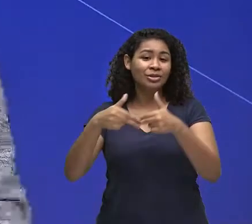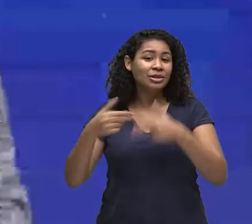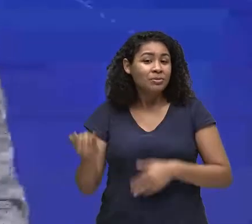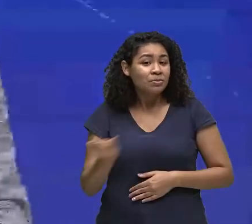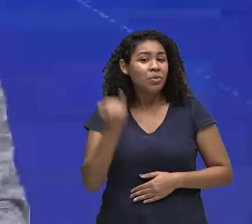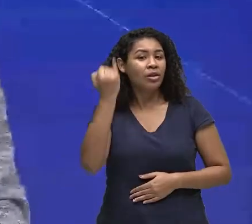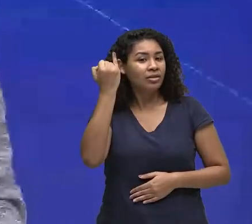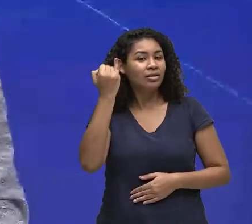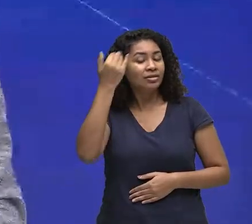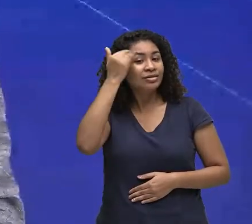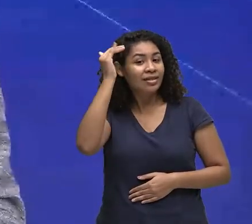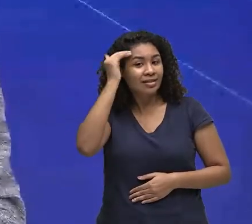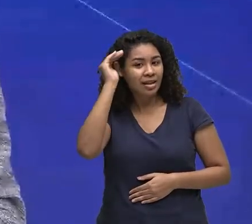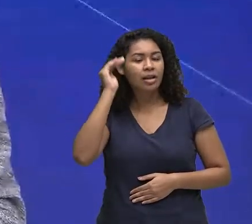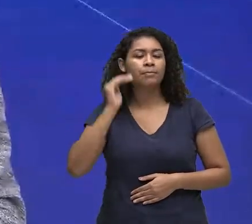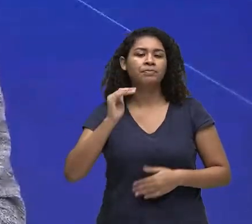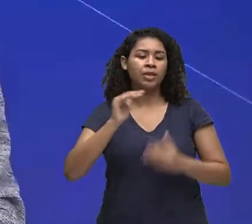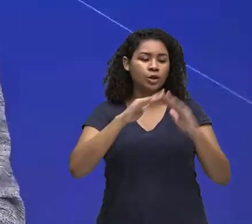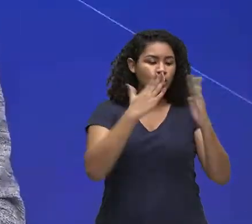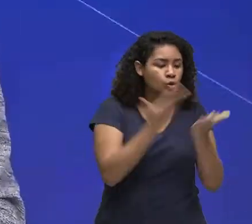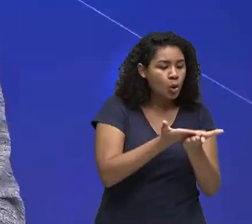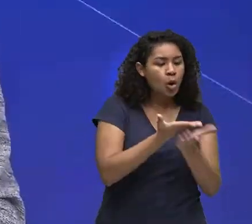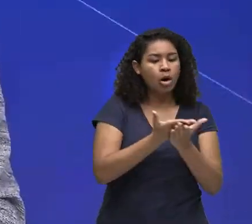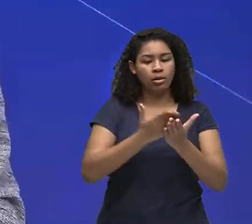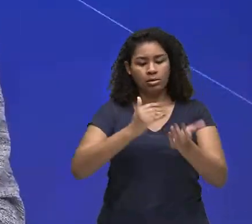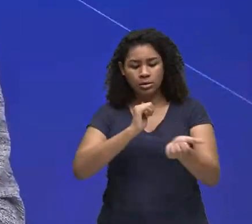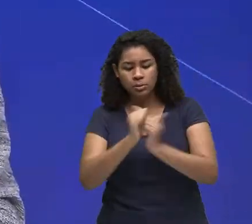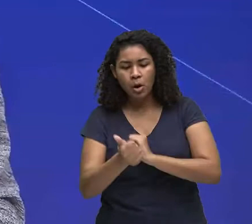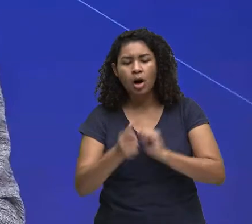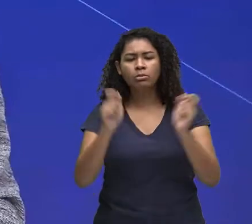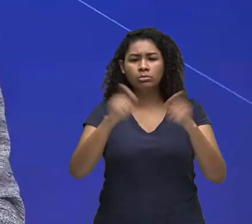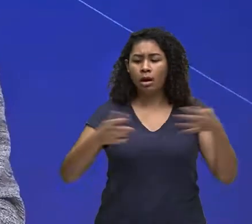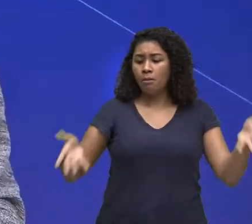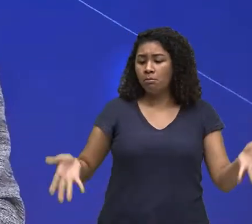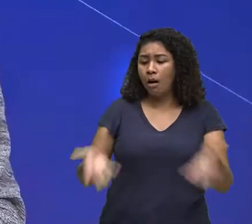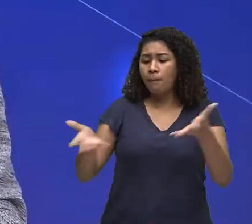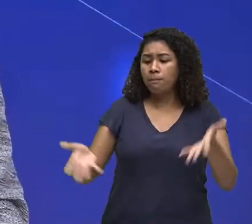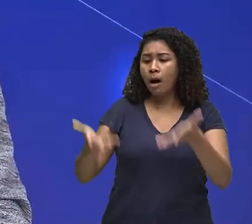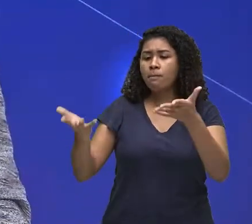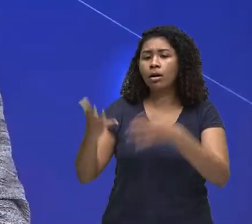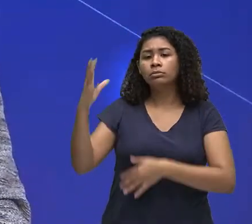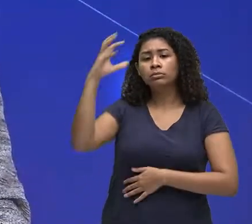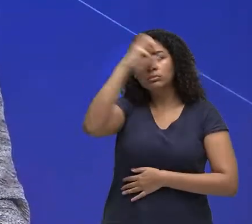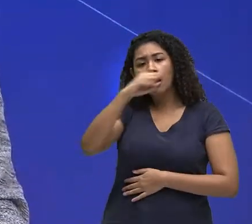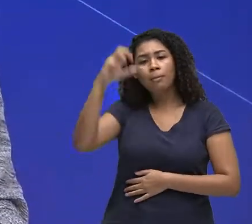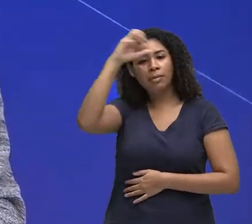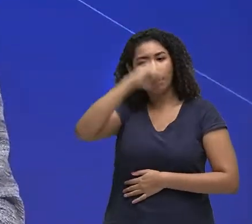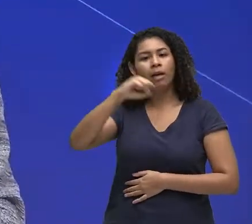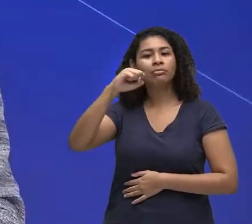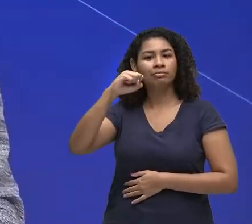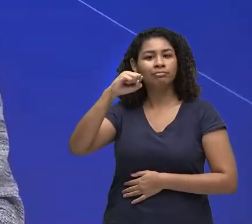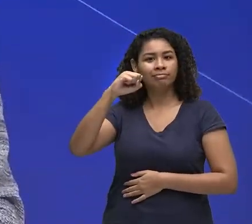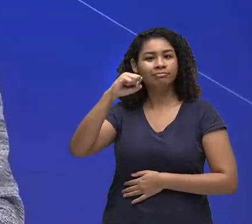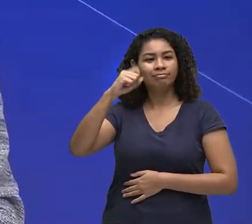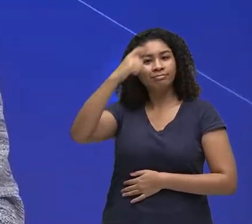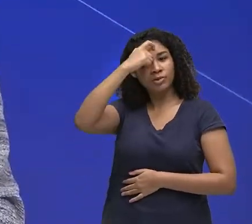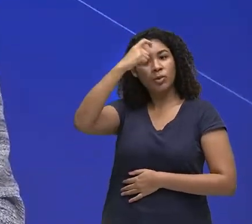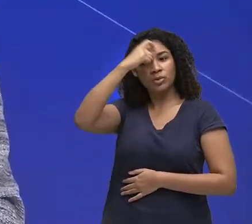a escola, o esporte vão potencializar essa chamada, vão